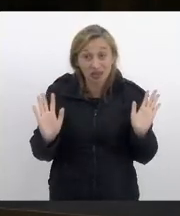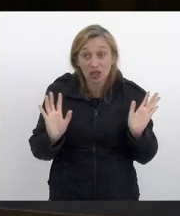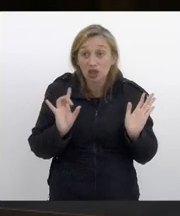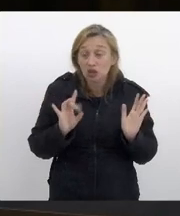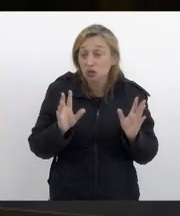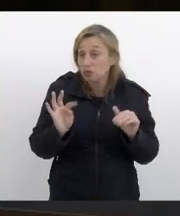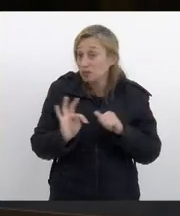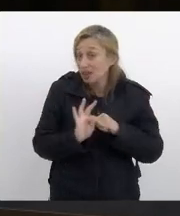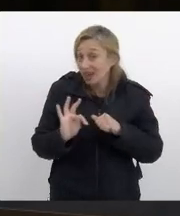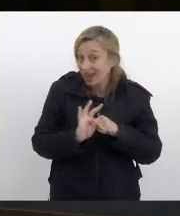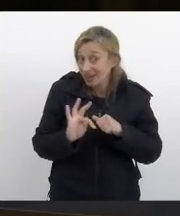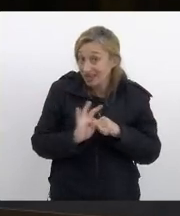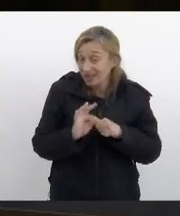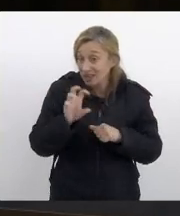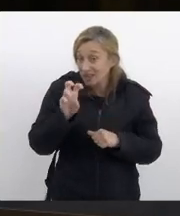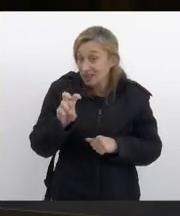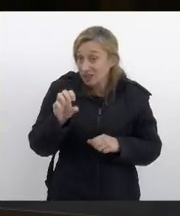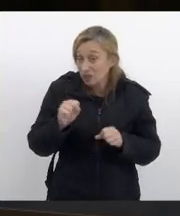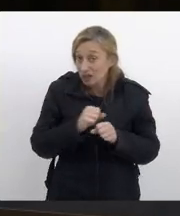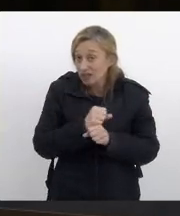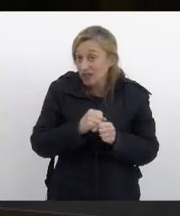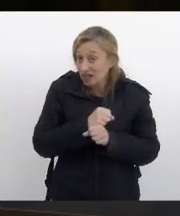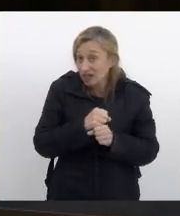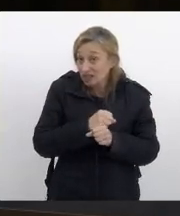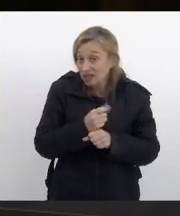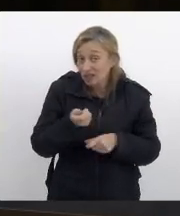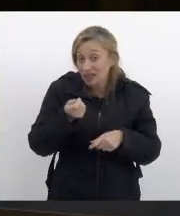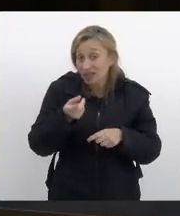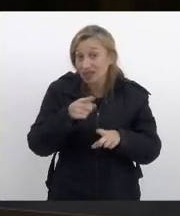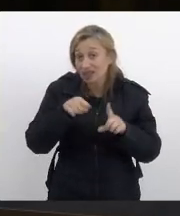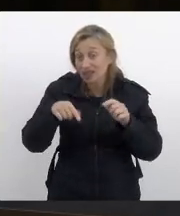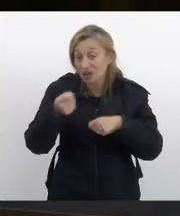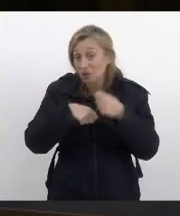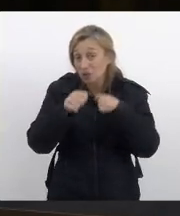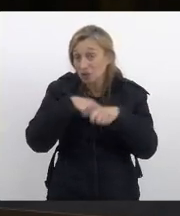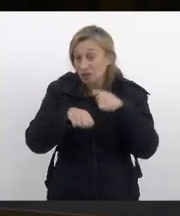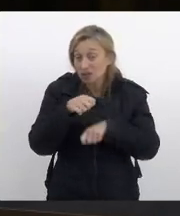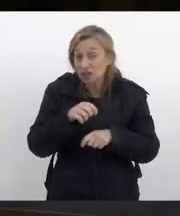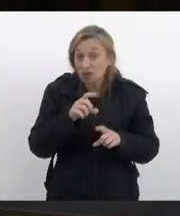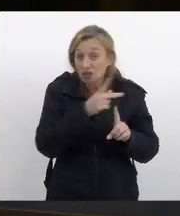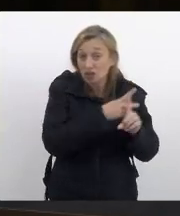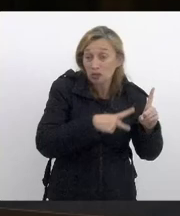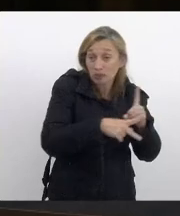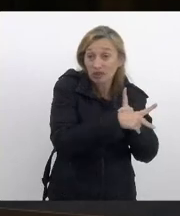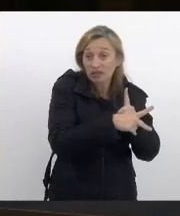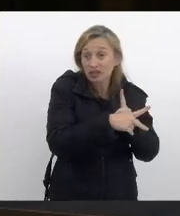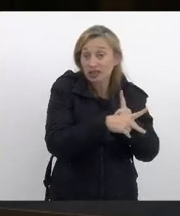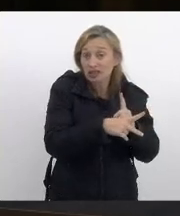um técnico, sou há 50 anos atuário e economista, lido com previdência